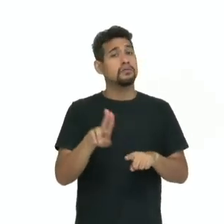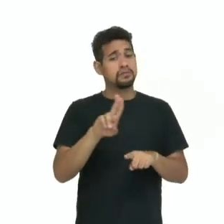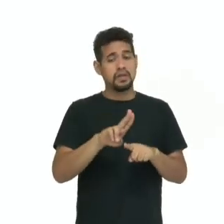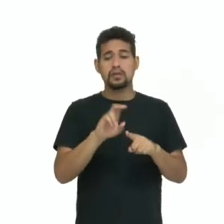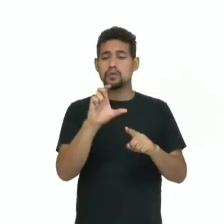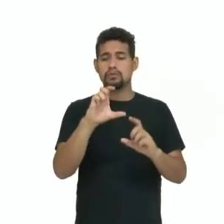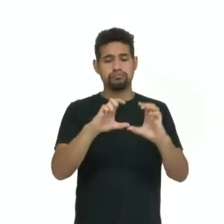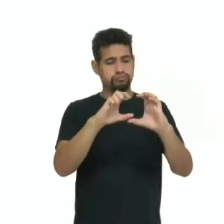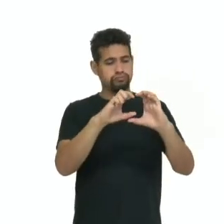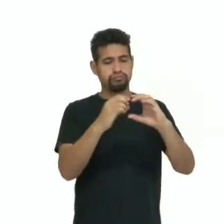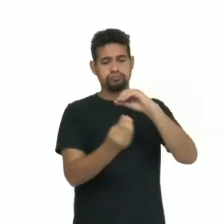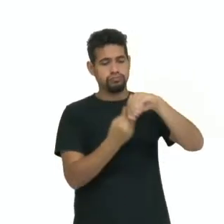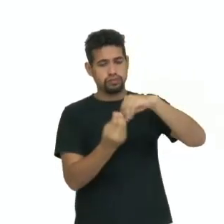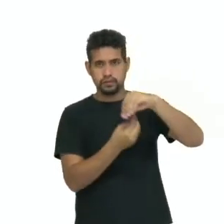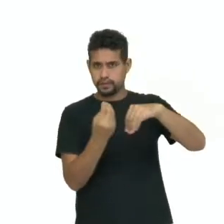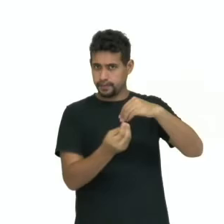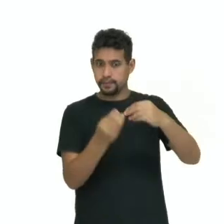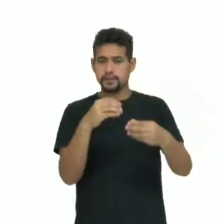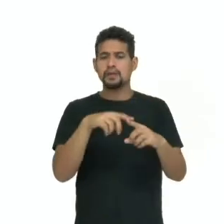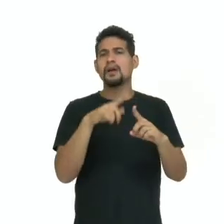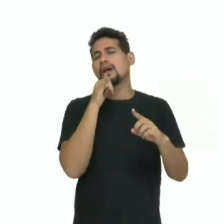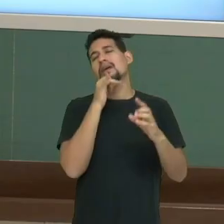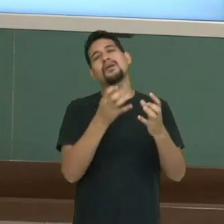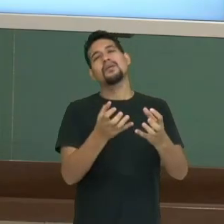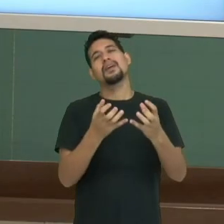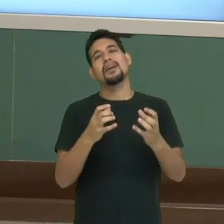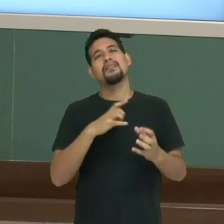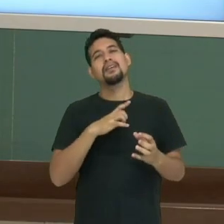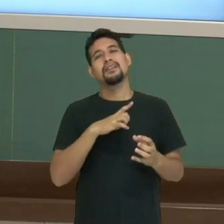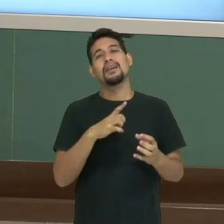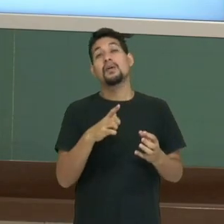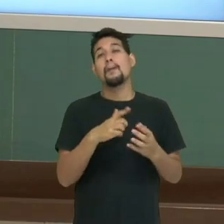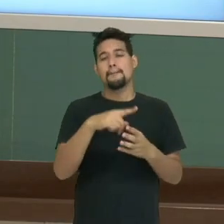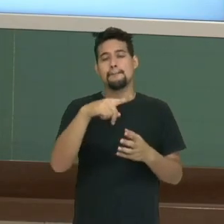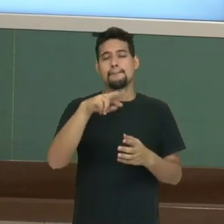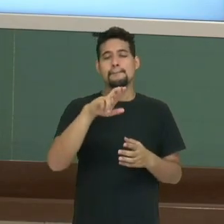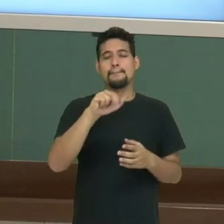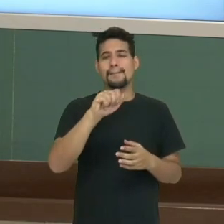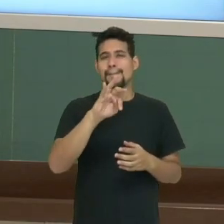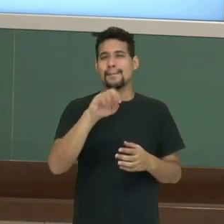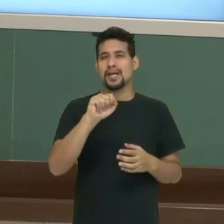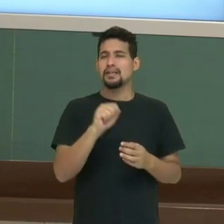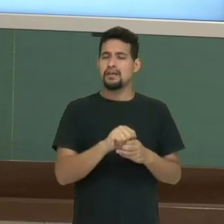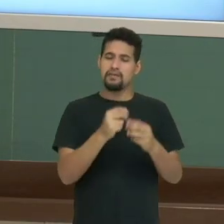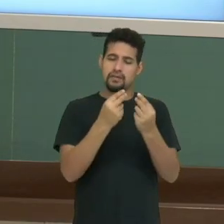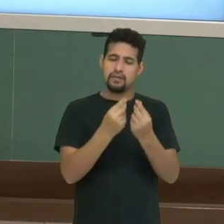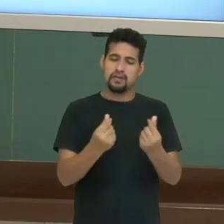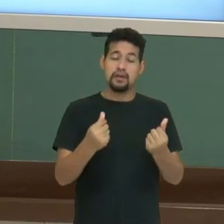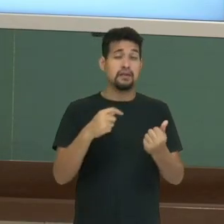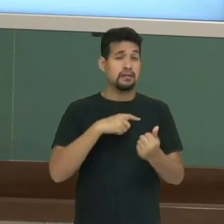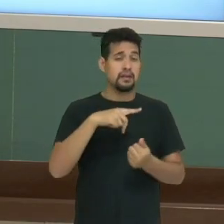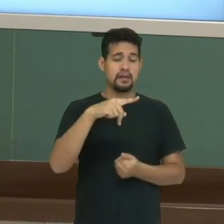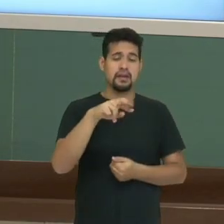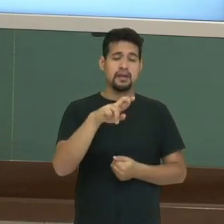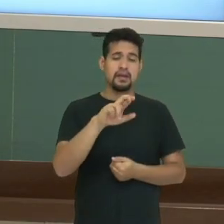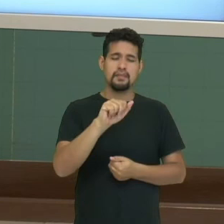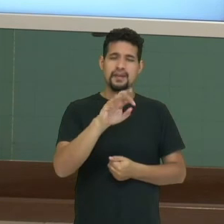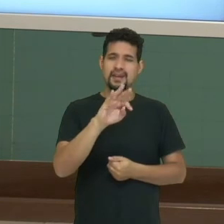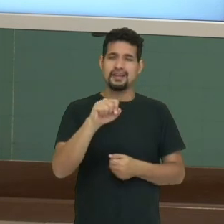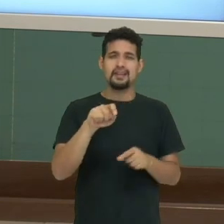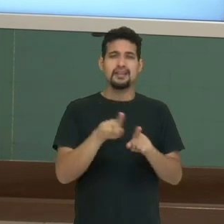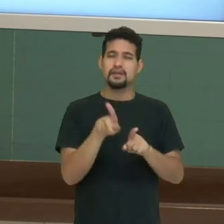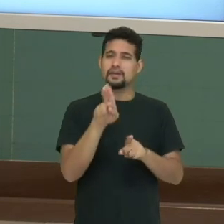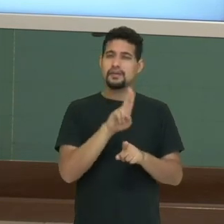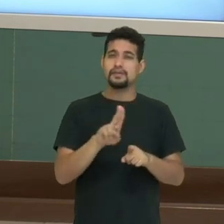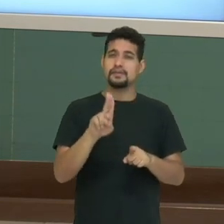cuba será do metal depositado. Então, se eu quero que ela tenha um banho de prata, eu vou colocar uma solução onde eu tenha prata e aí vai se depositar